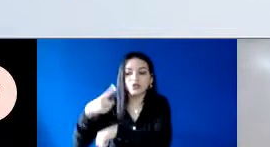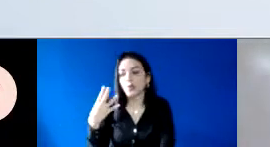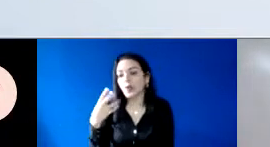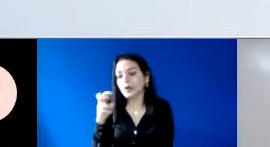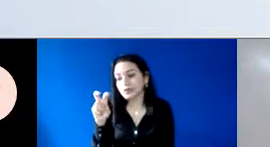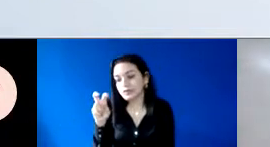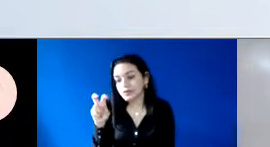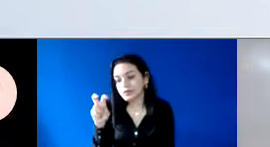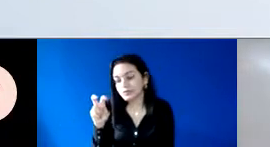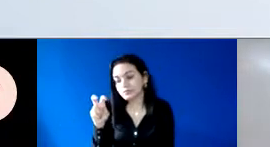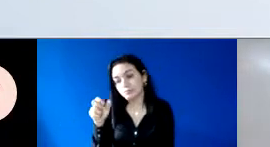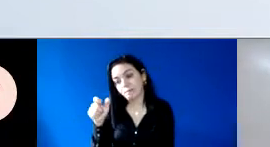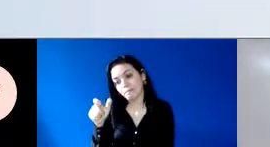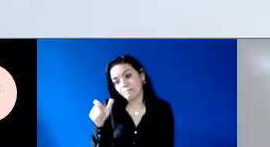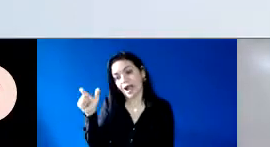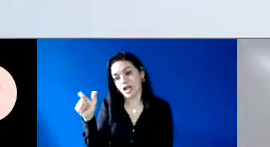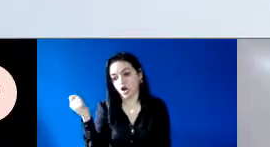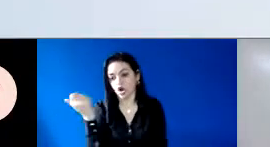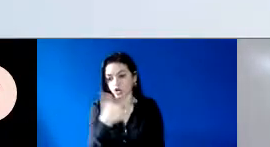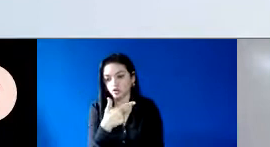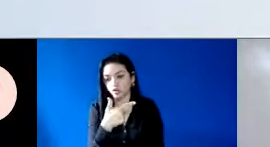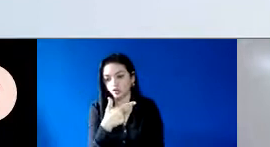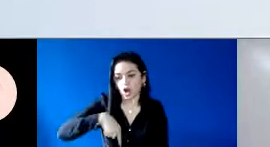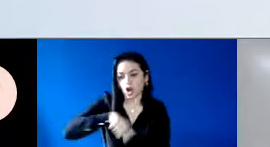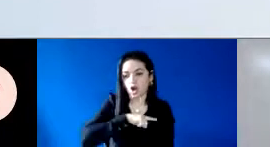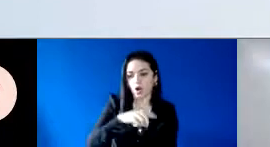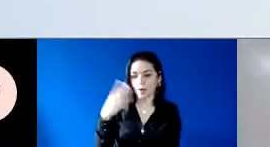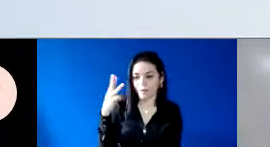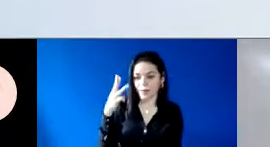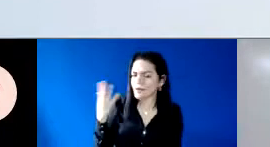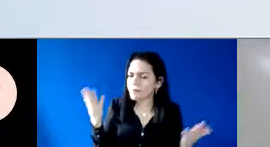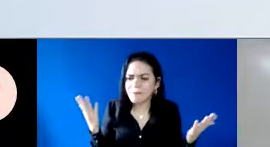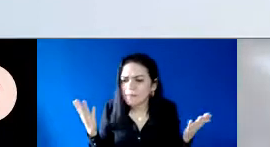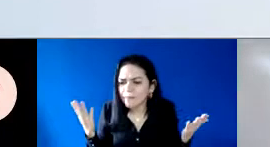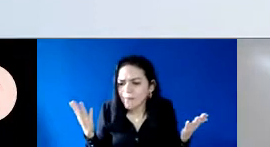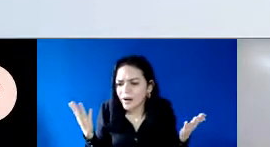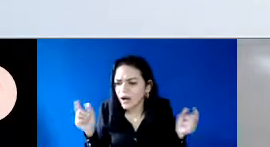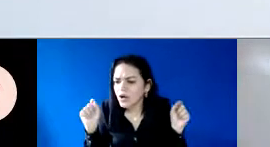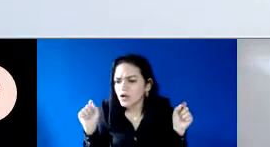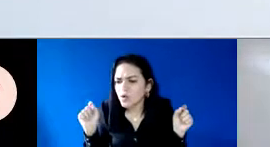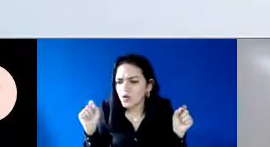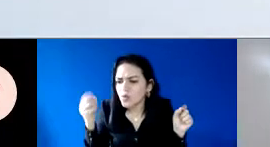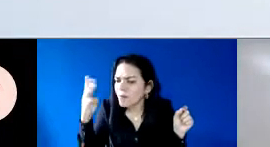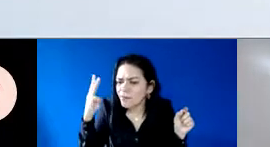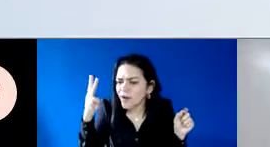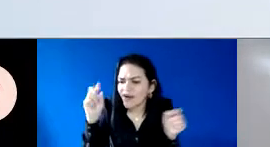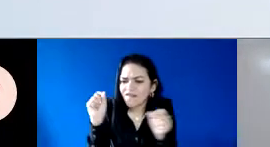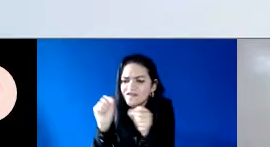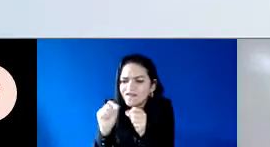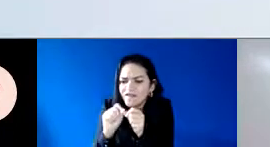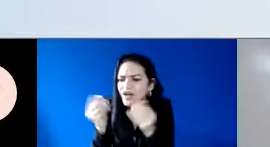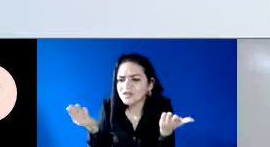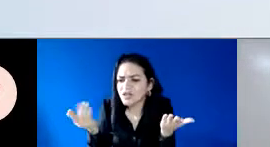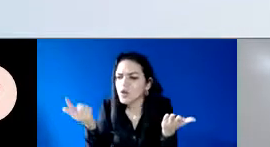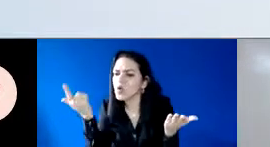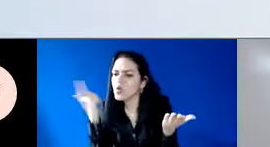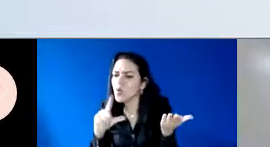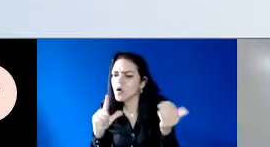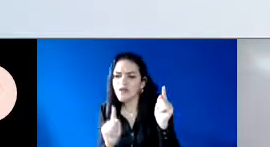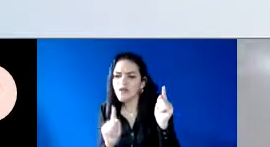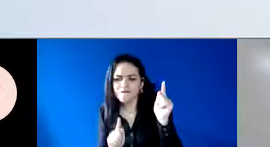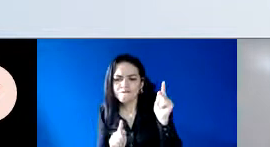do que a nossa. A pergunta que não quer calar é, mas vem cá, o que o Maranhão está fazendo que consegue